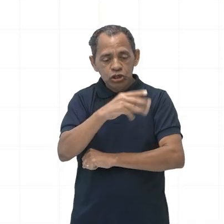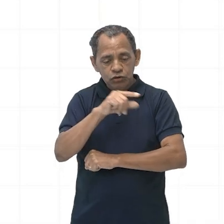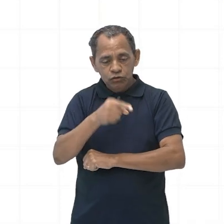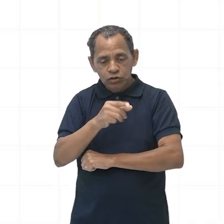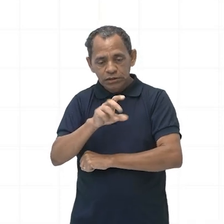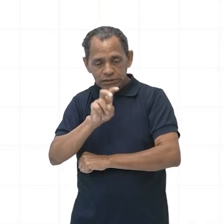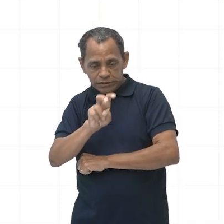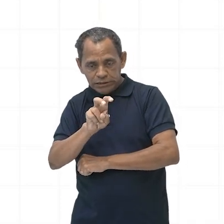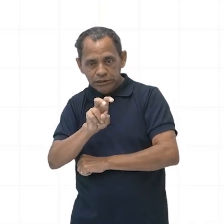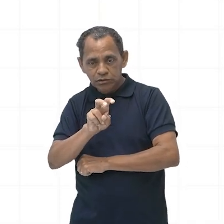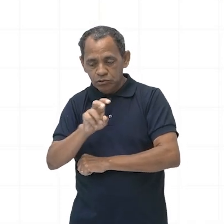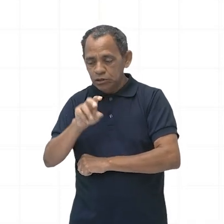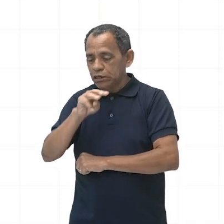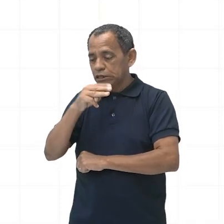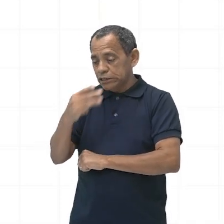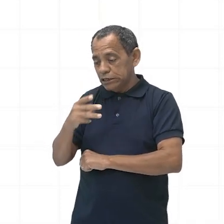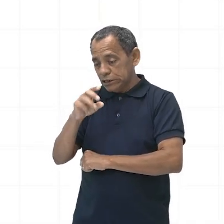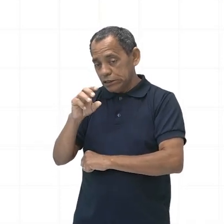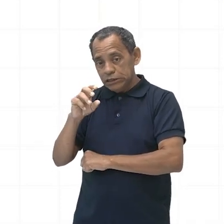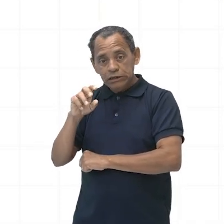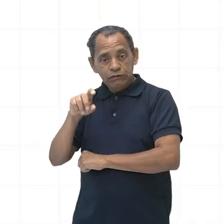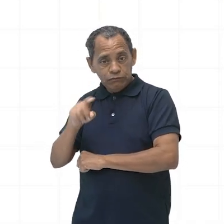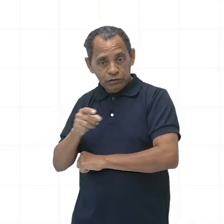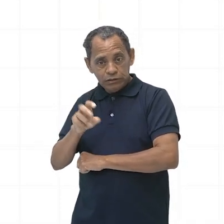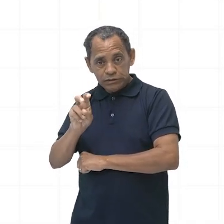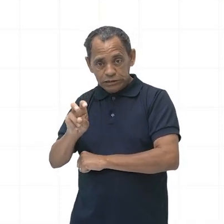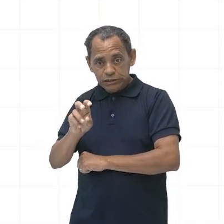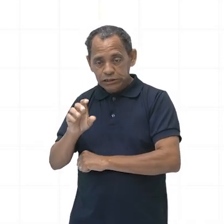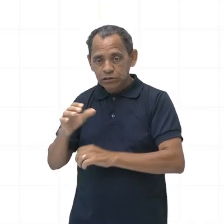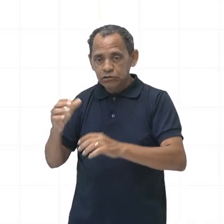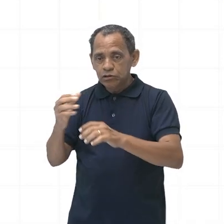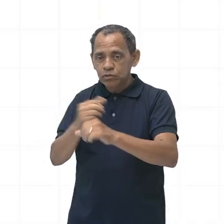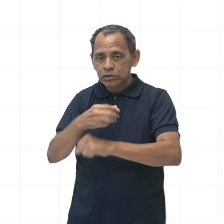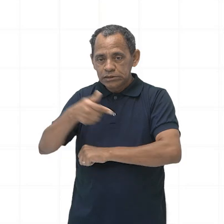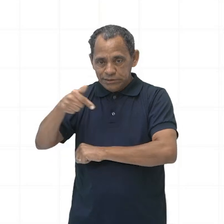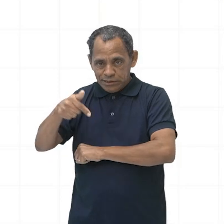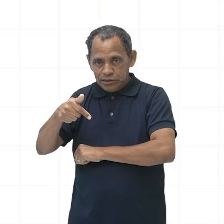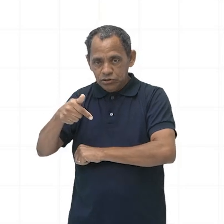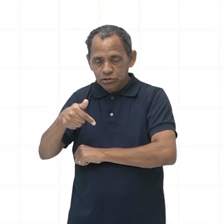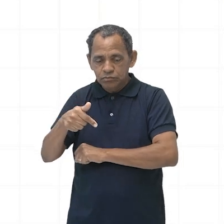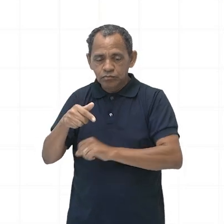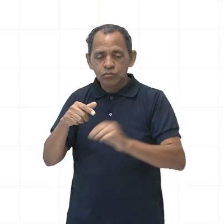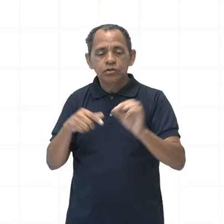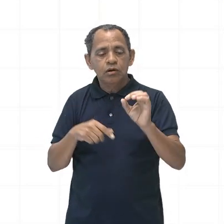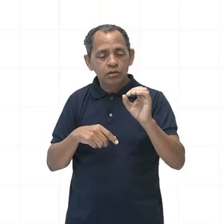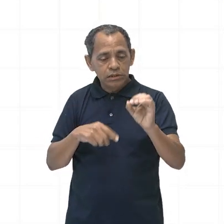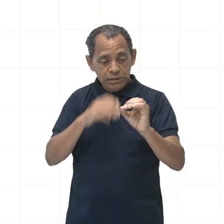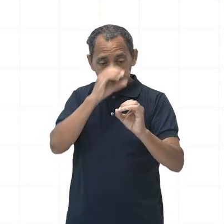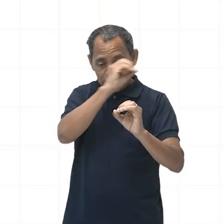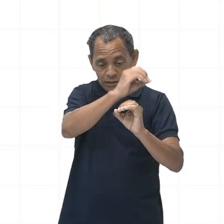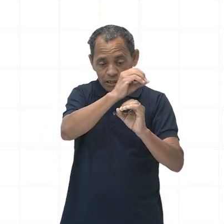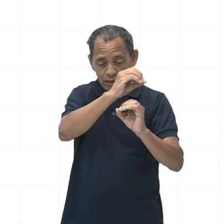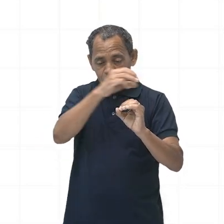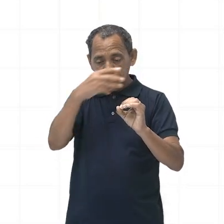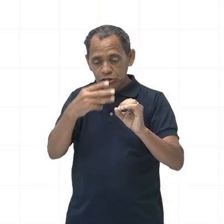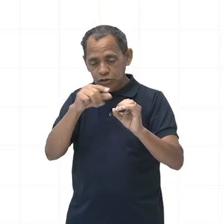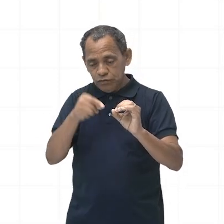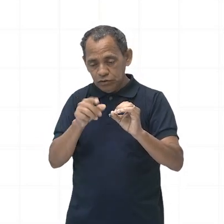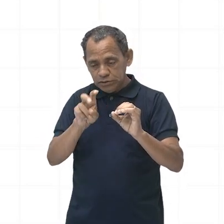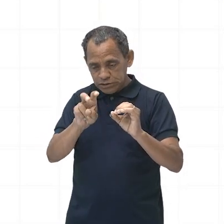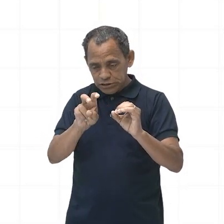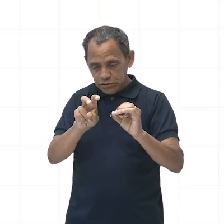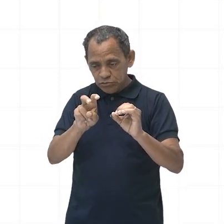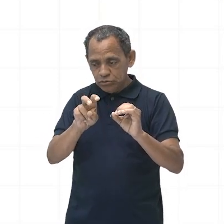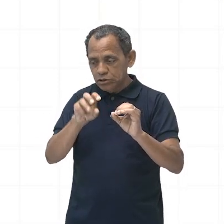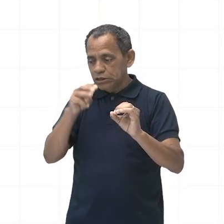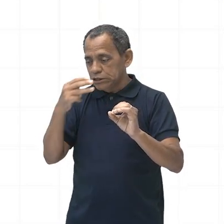a 7, né? Quem não lembra por que é igual a 7, eu tenho que só lembrar o seguinte: vou somar números com vírgula. Então,